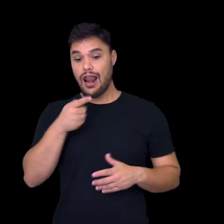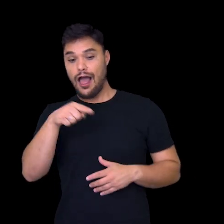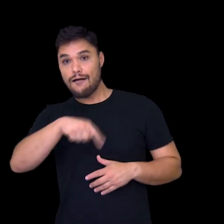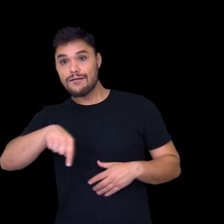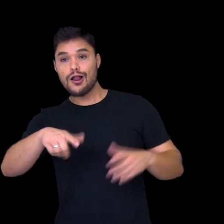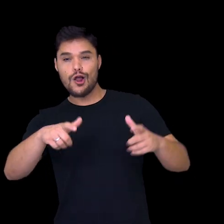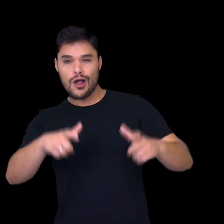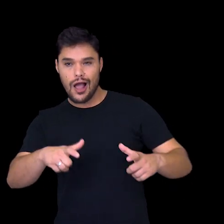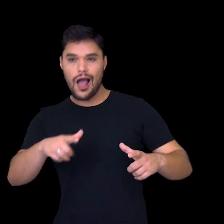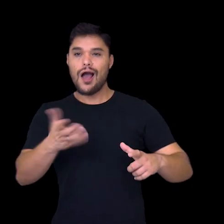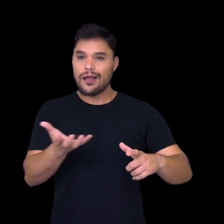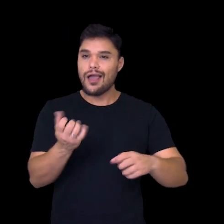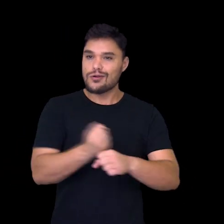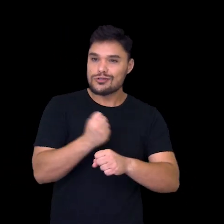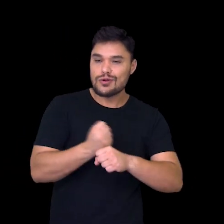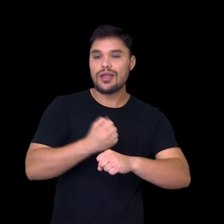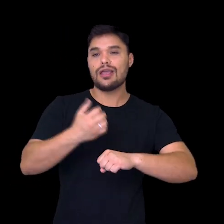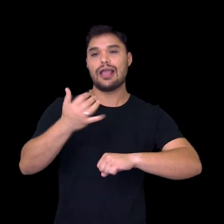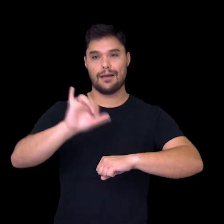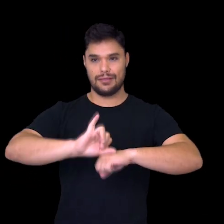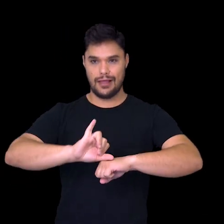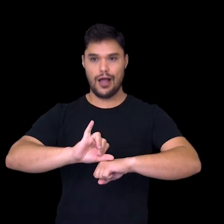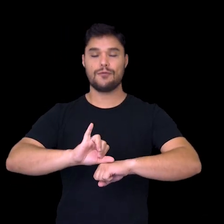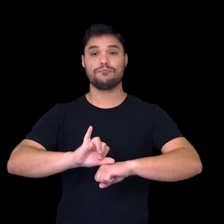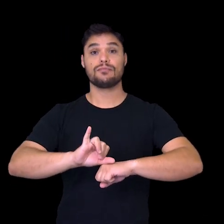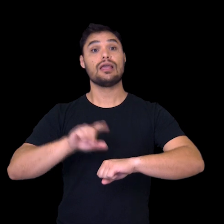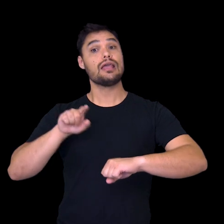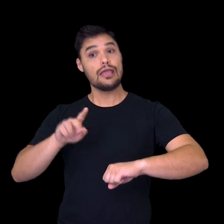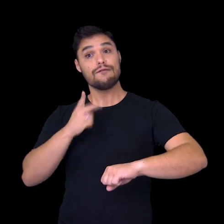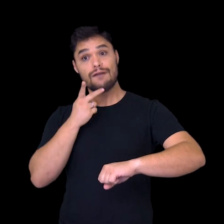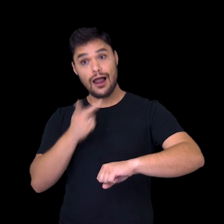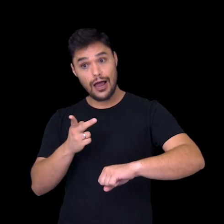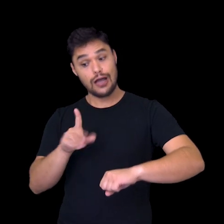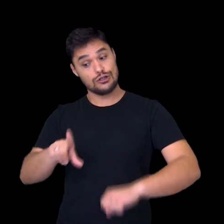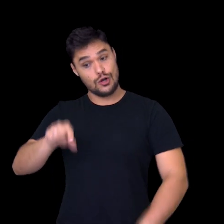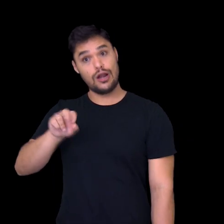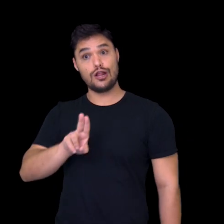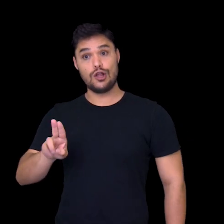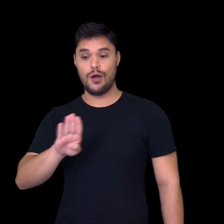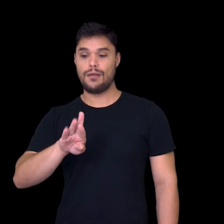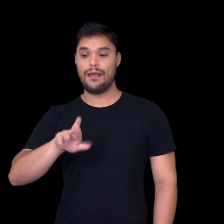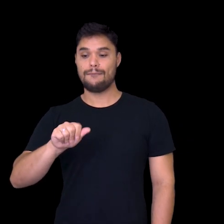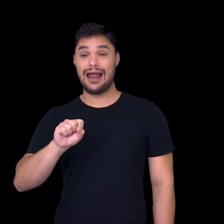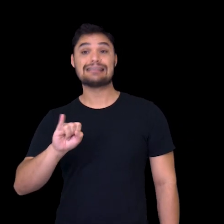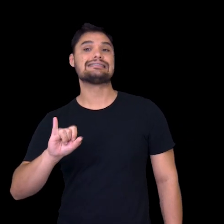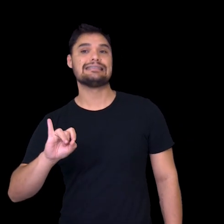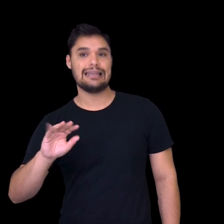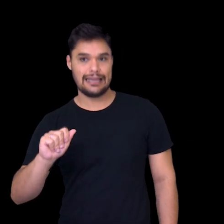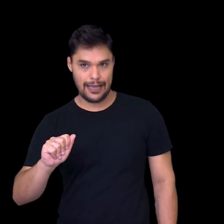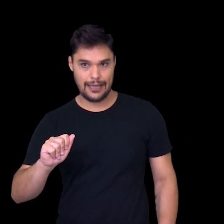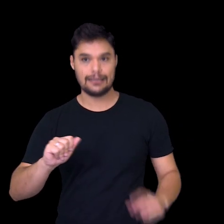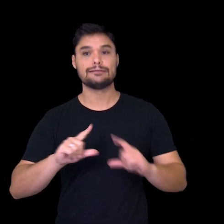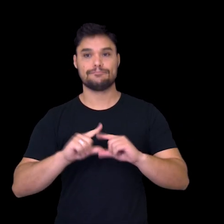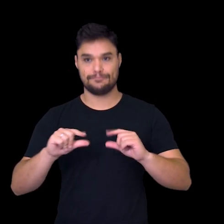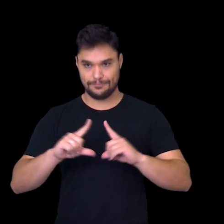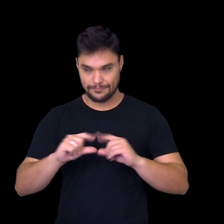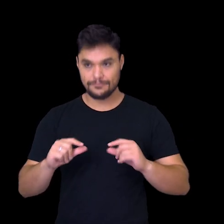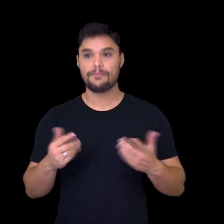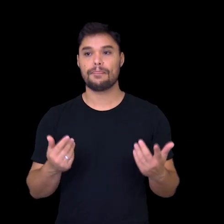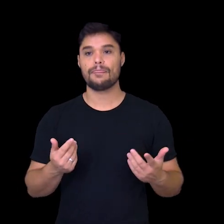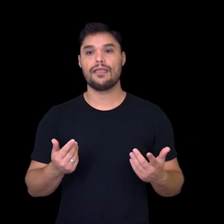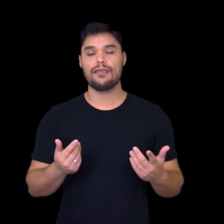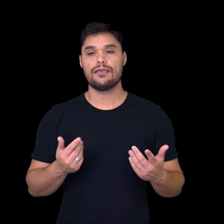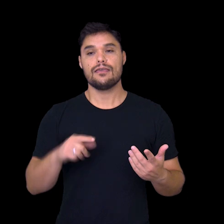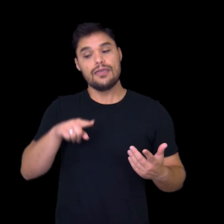dessa localidade, da construção da capital, inclusive indicando o nome Brasília. Isso é muito capitaneado